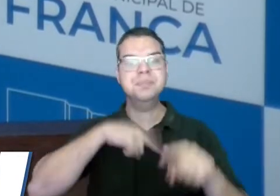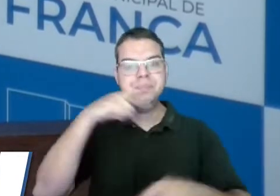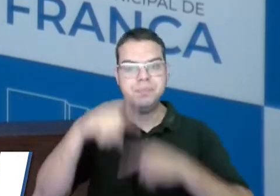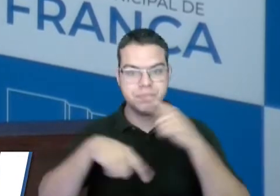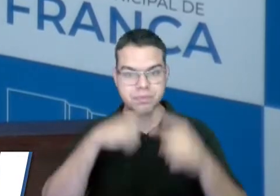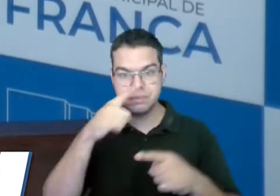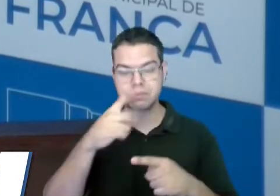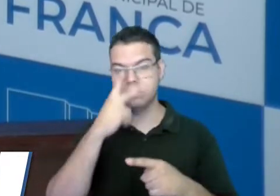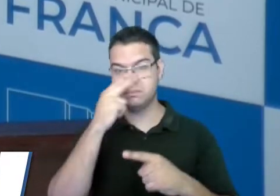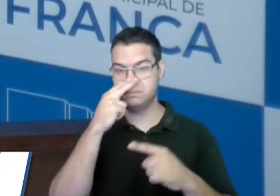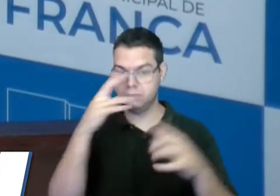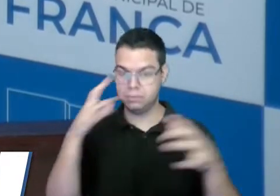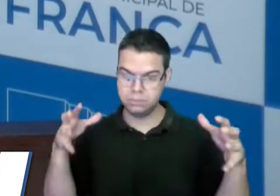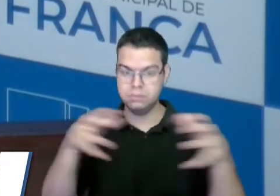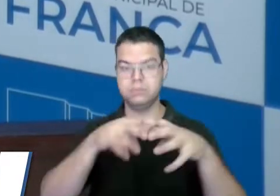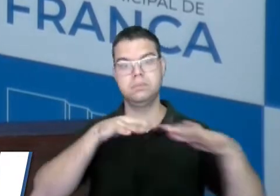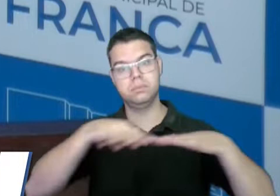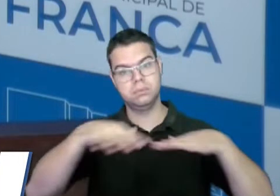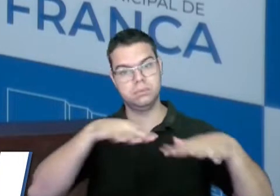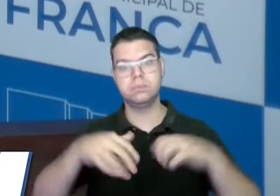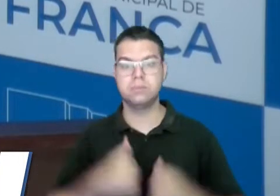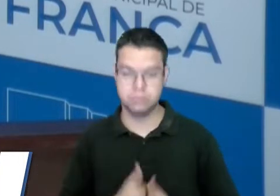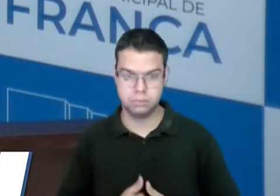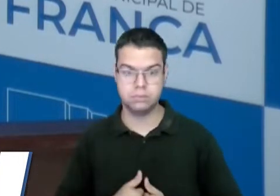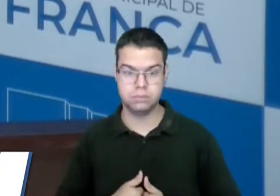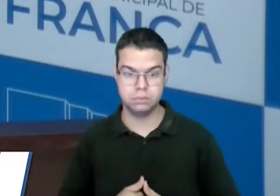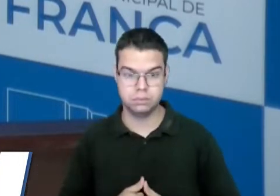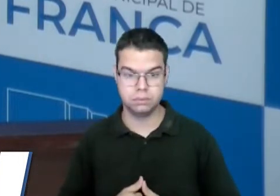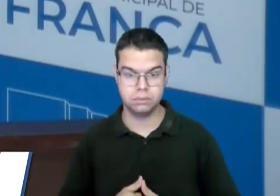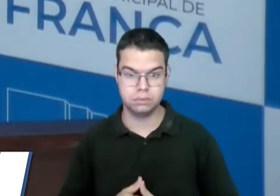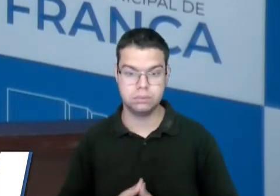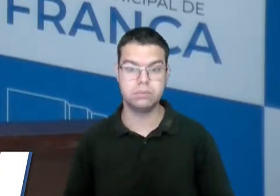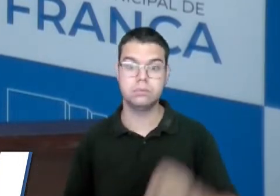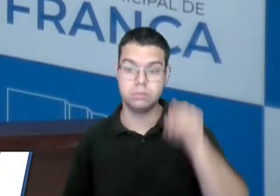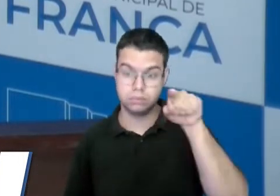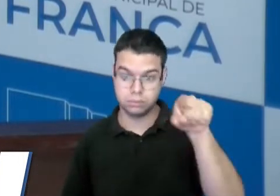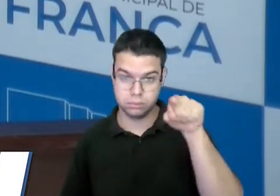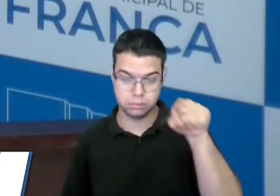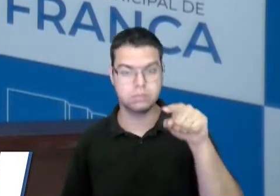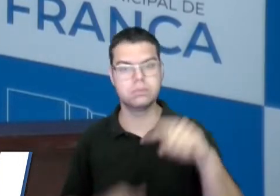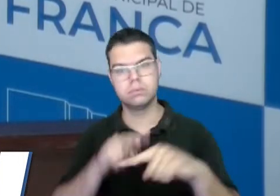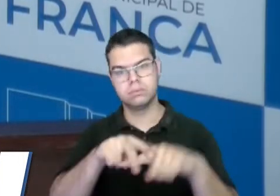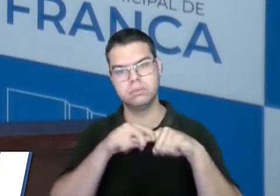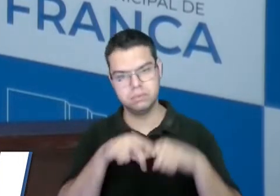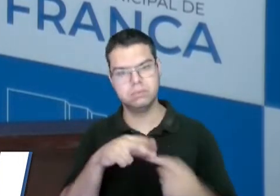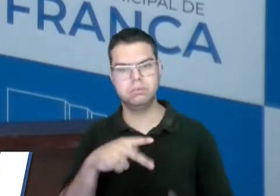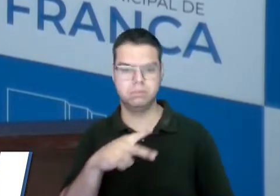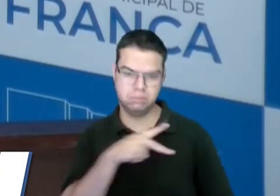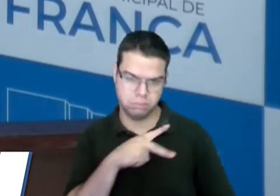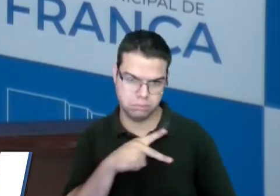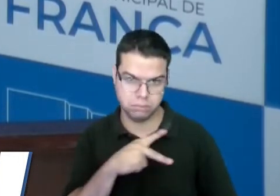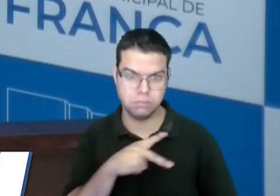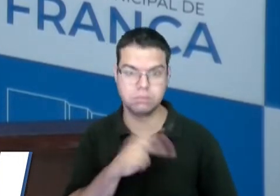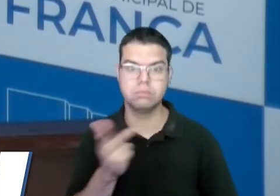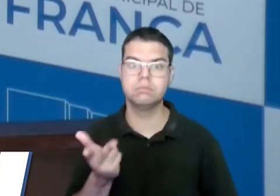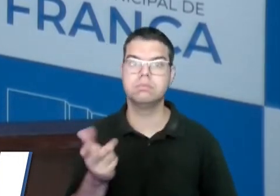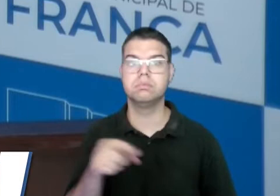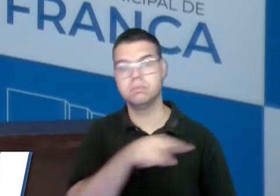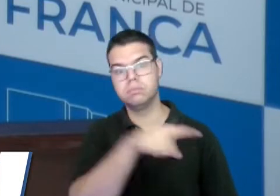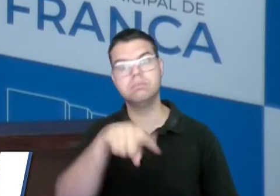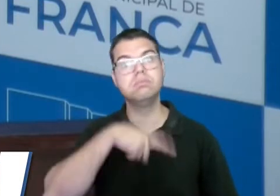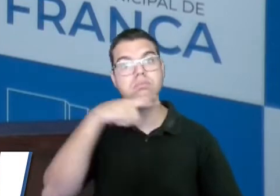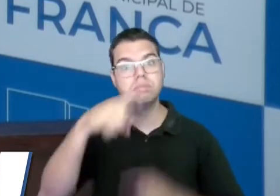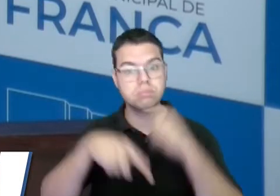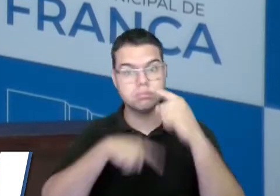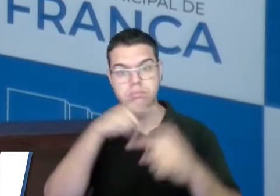movimento. Foi aí que quem, por motivos pessoais, duvidavam do nosso